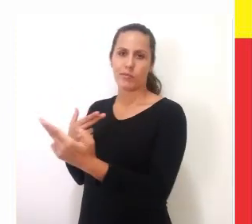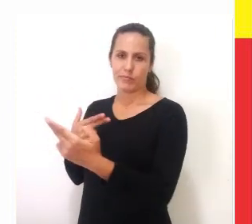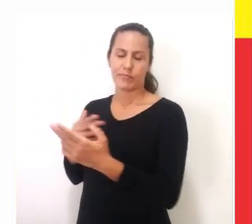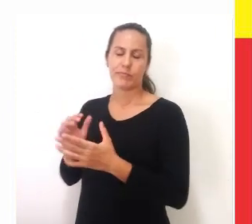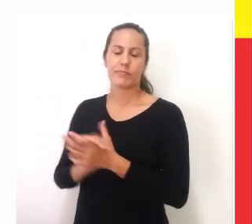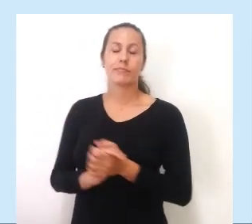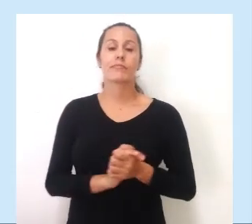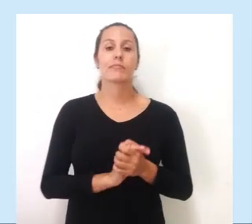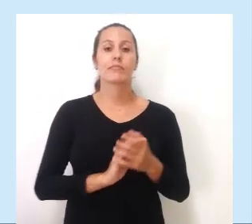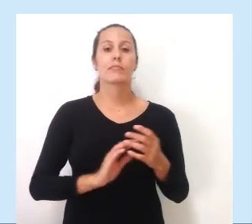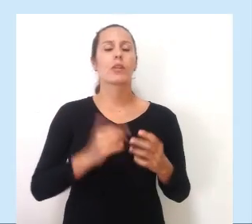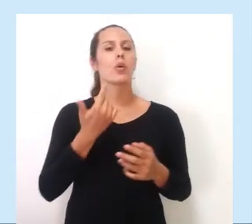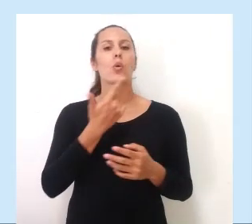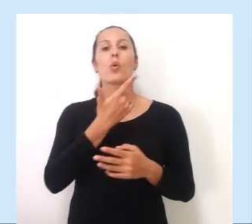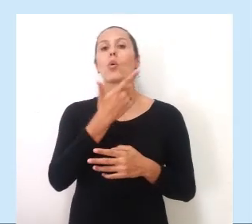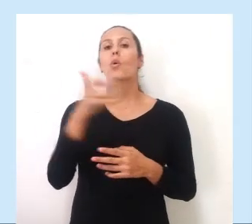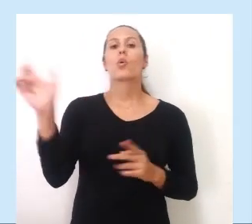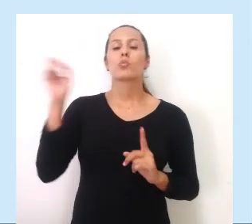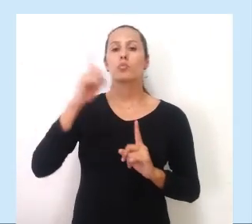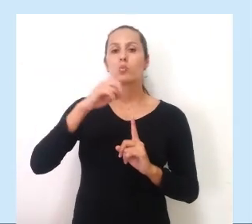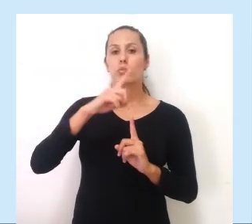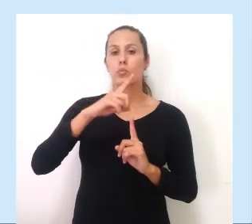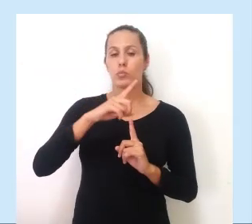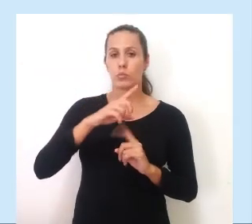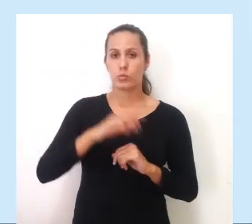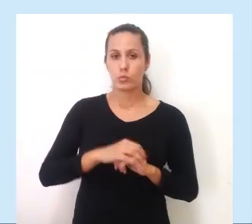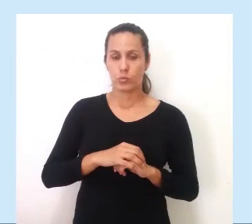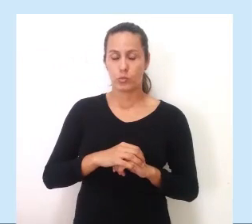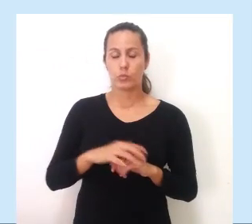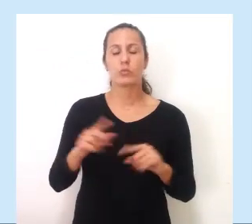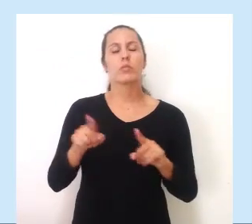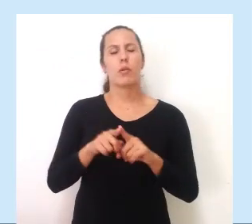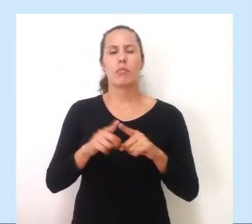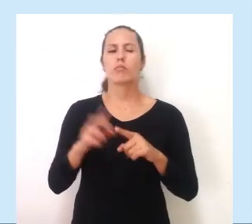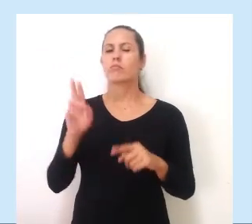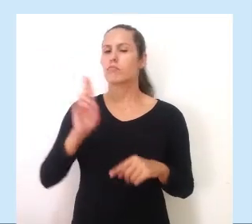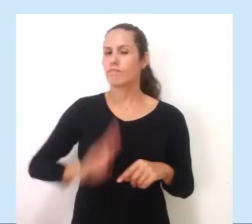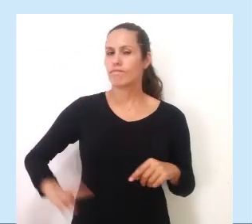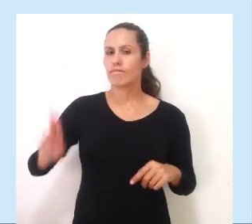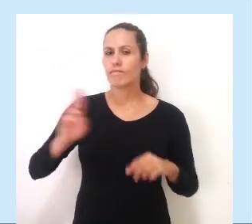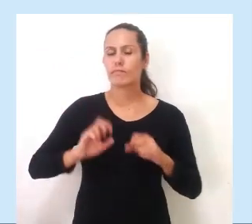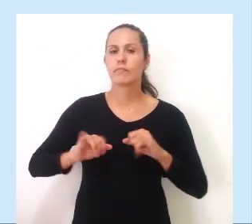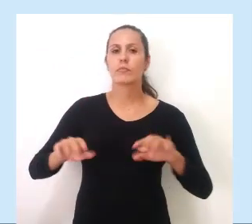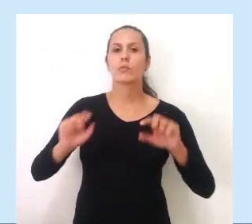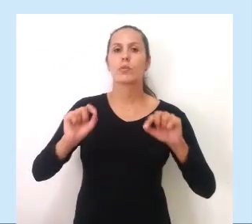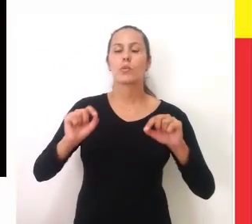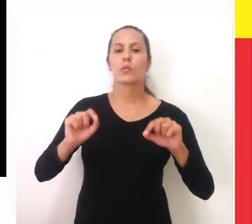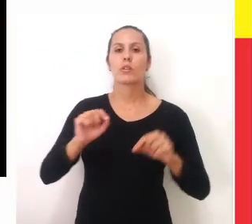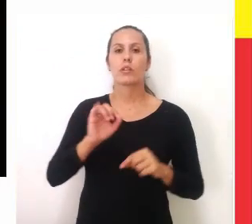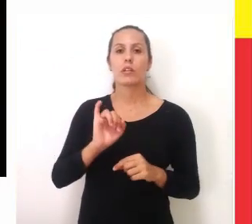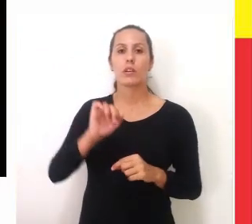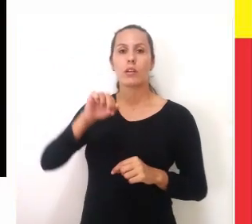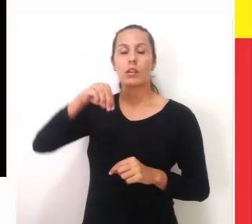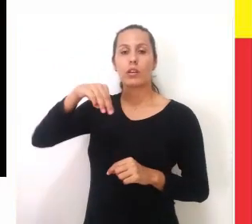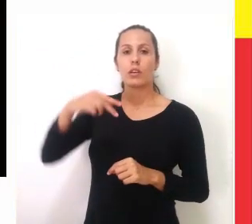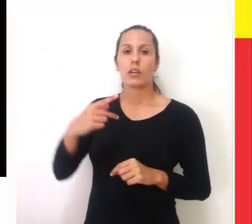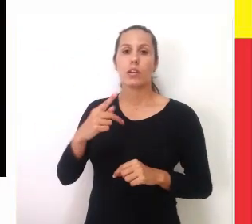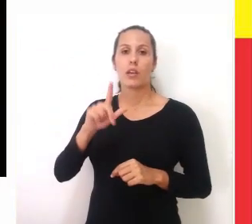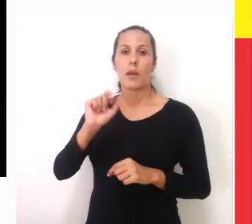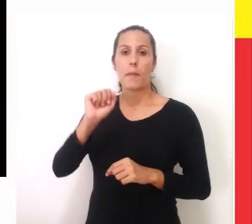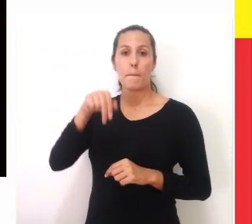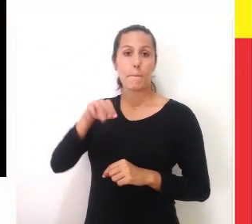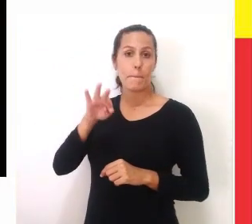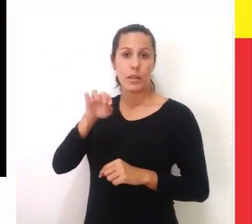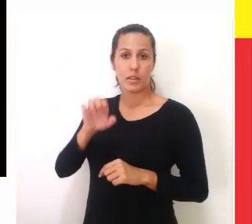esse receio. E outro método hormonal, tá certo? Que está sendo bastante utilizado é o